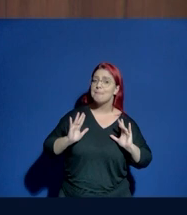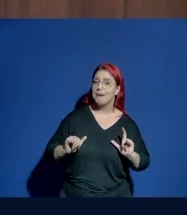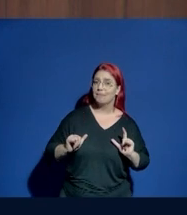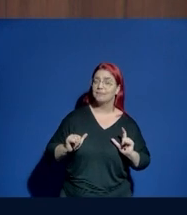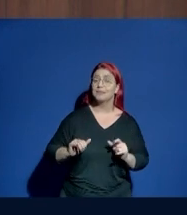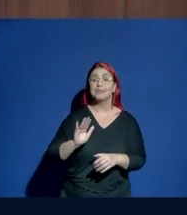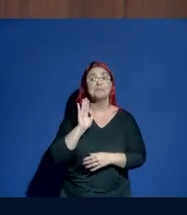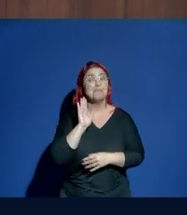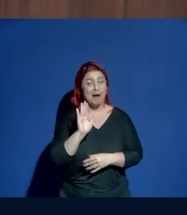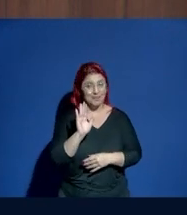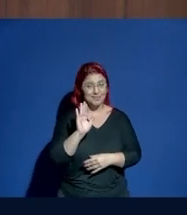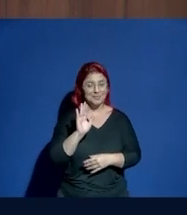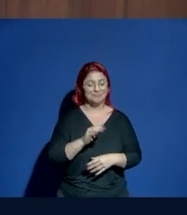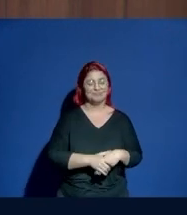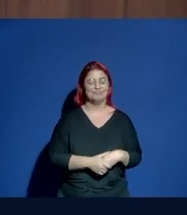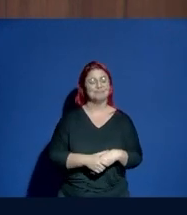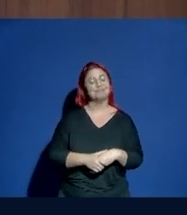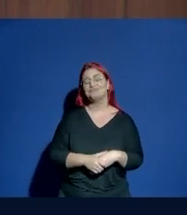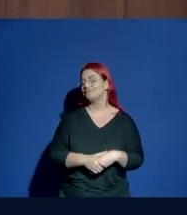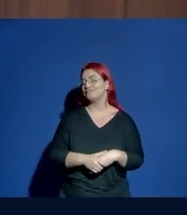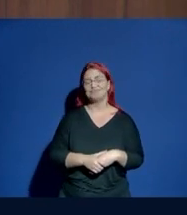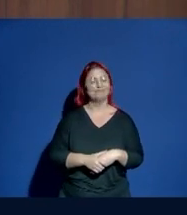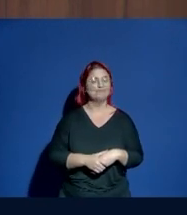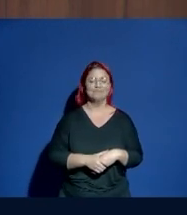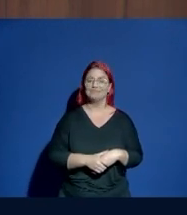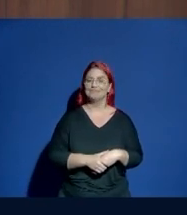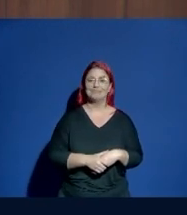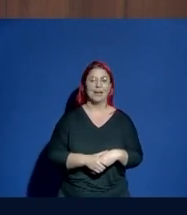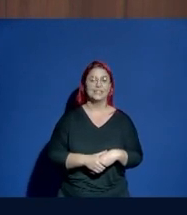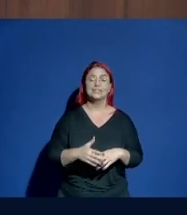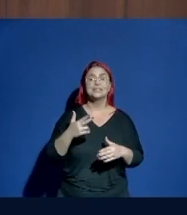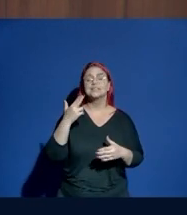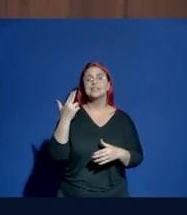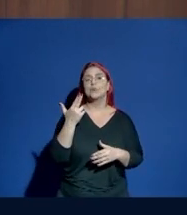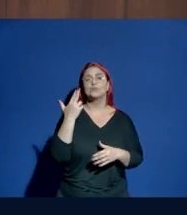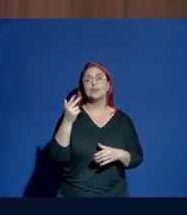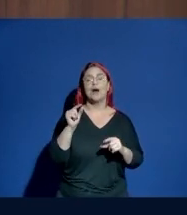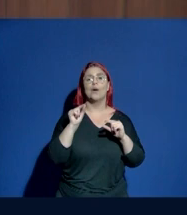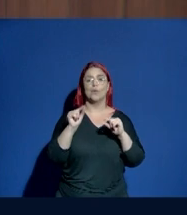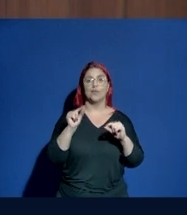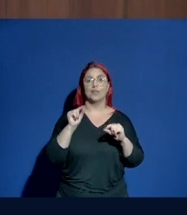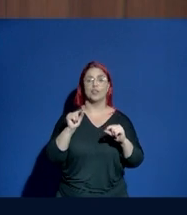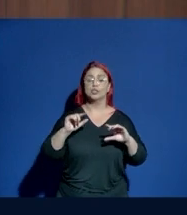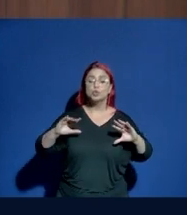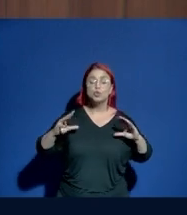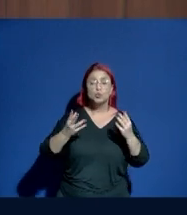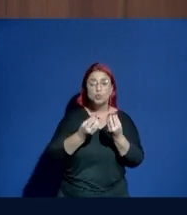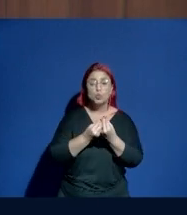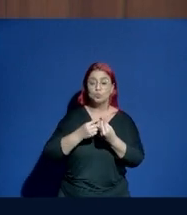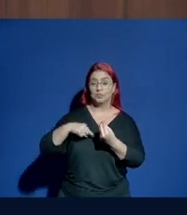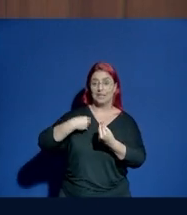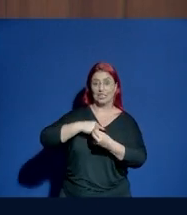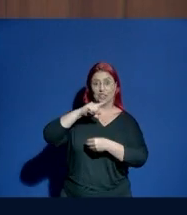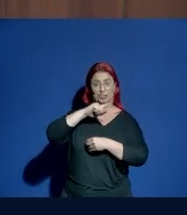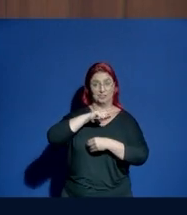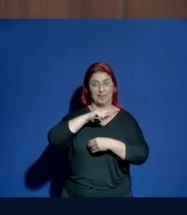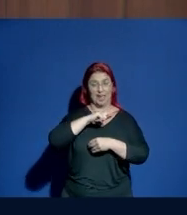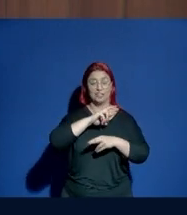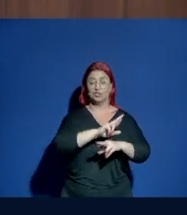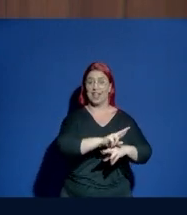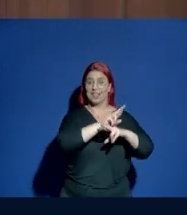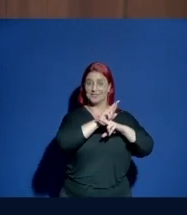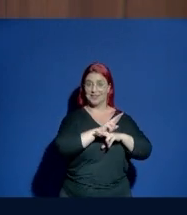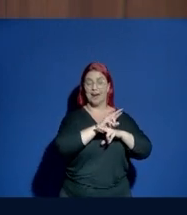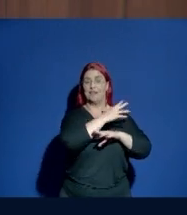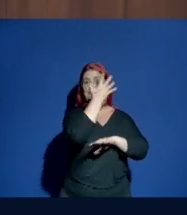mas no entanto não tem para todo a reserva para toda a reserva Florestal brasileira